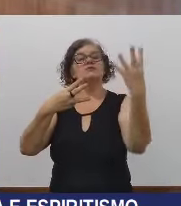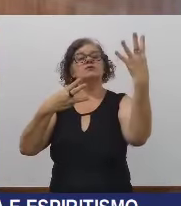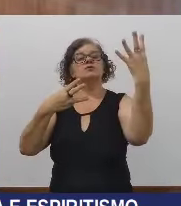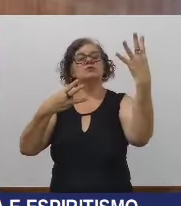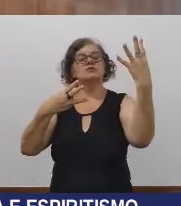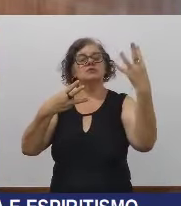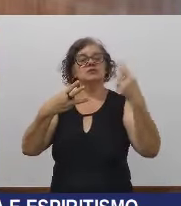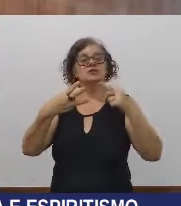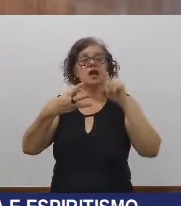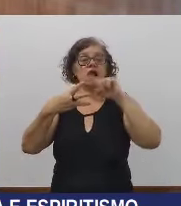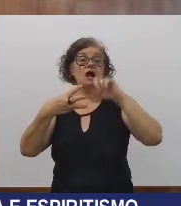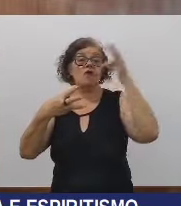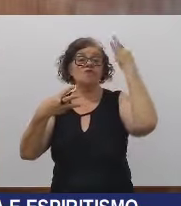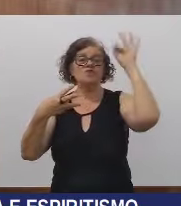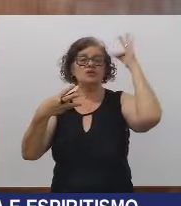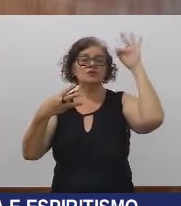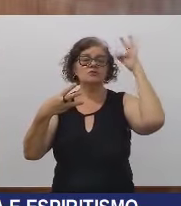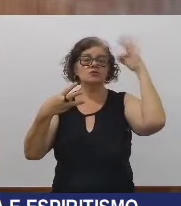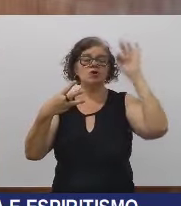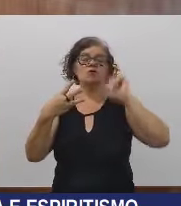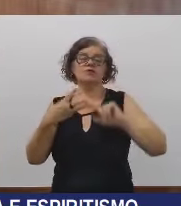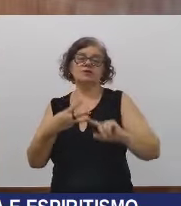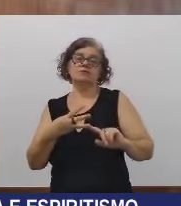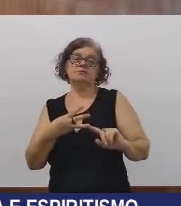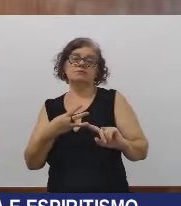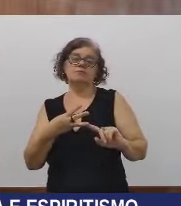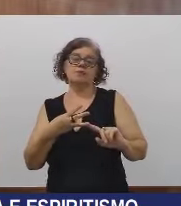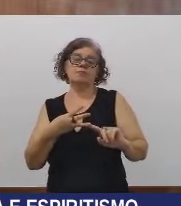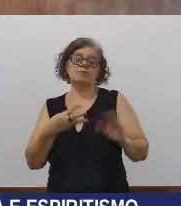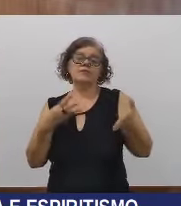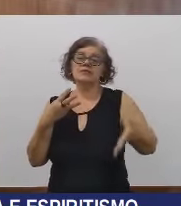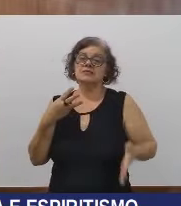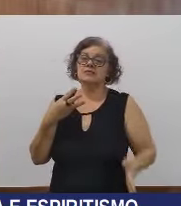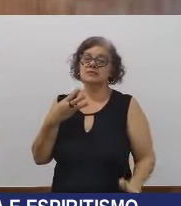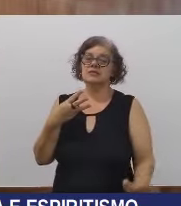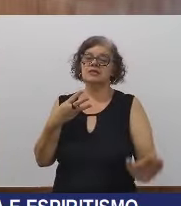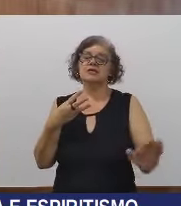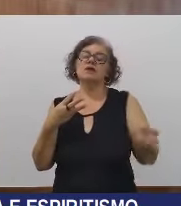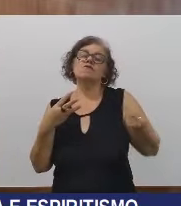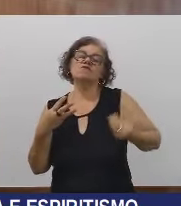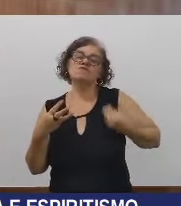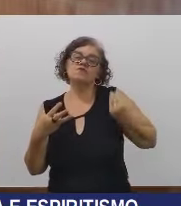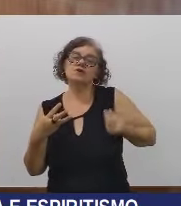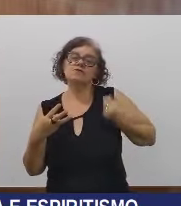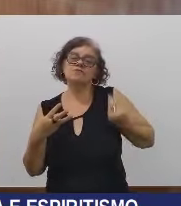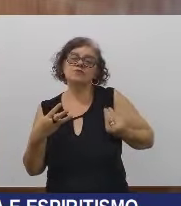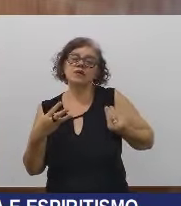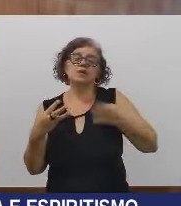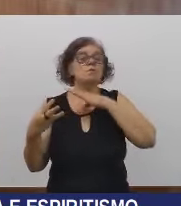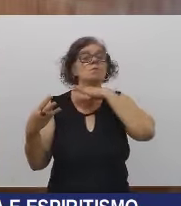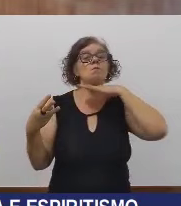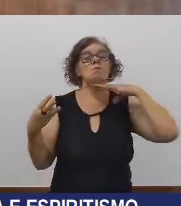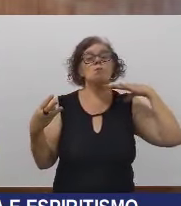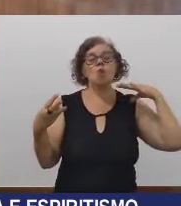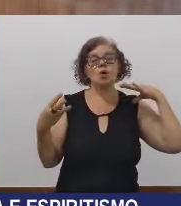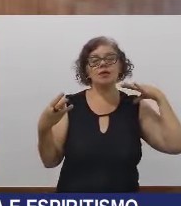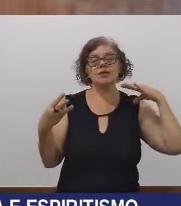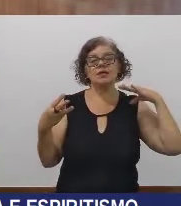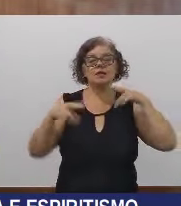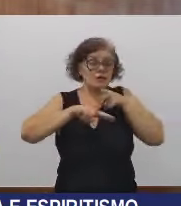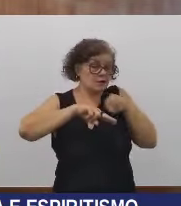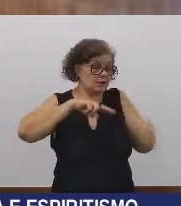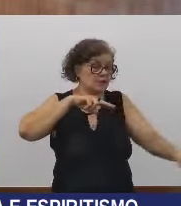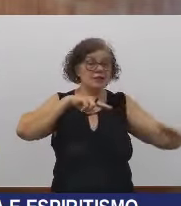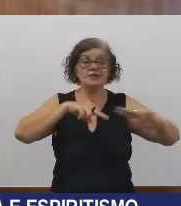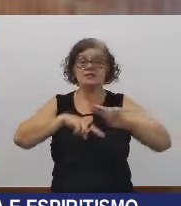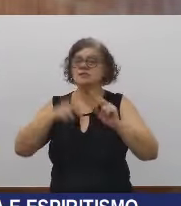espírita. A filosófica, podemos citar: nascer, viver, morrer